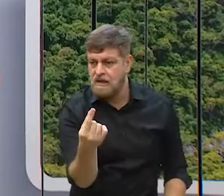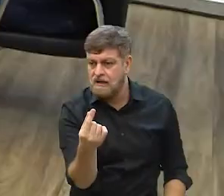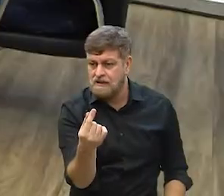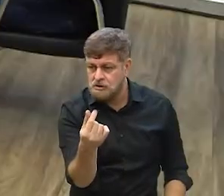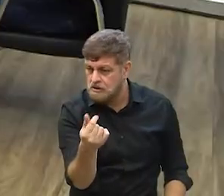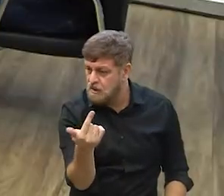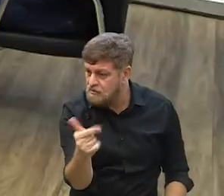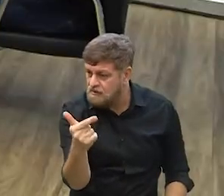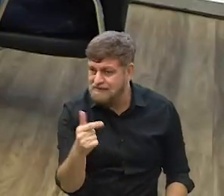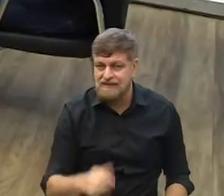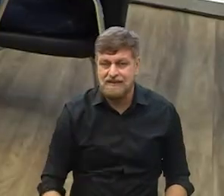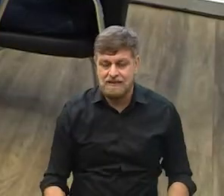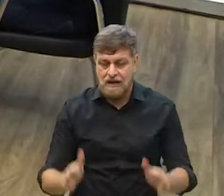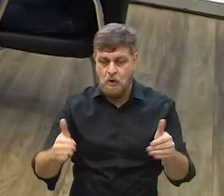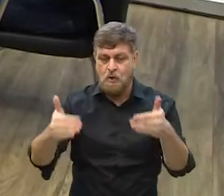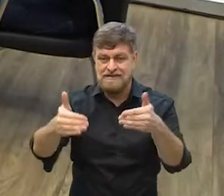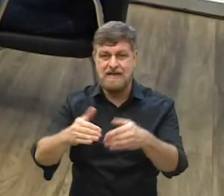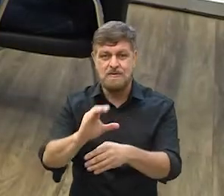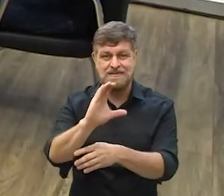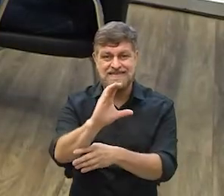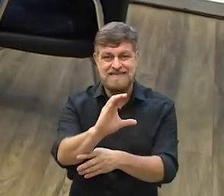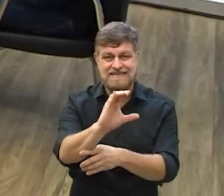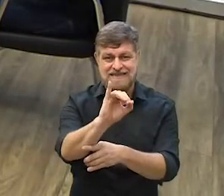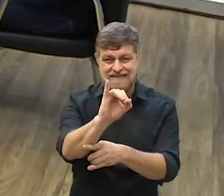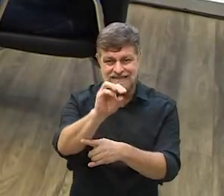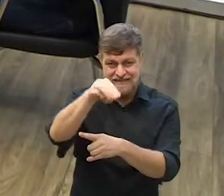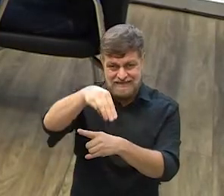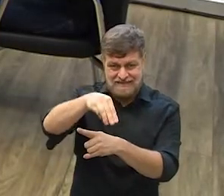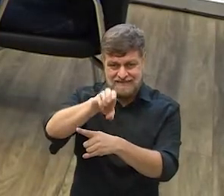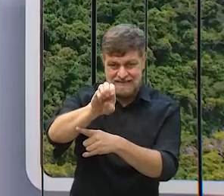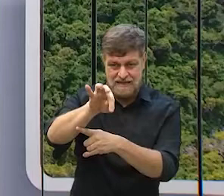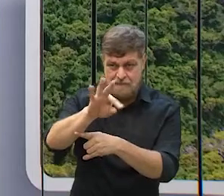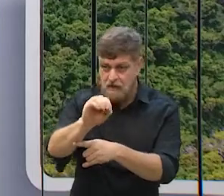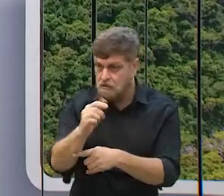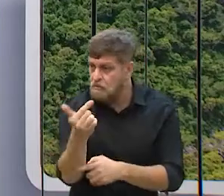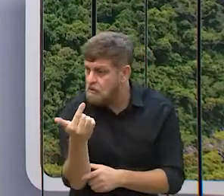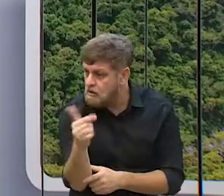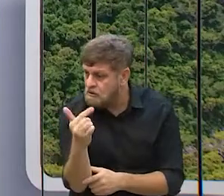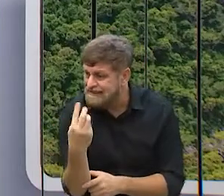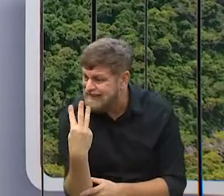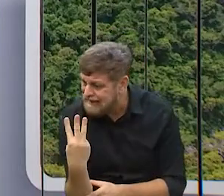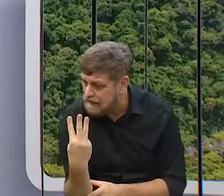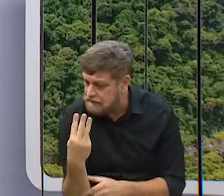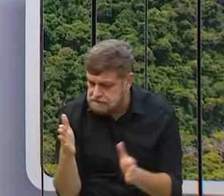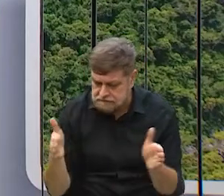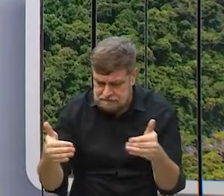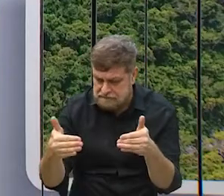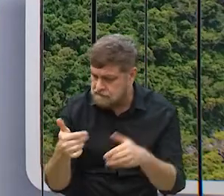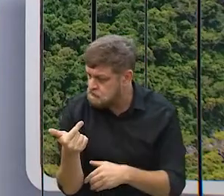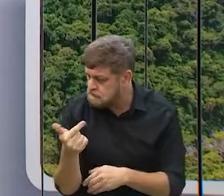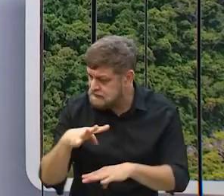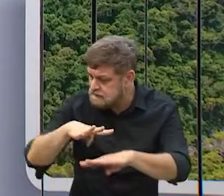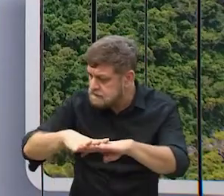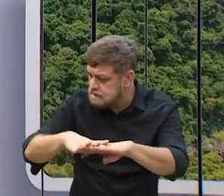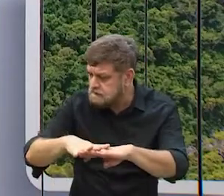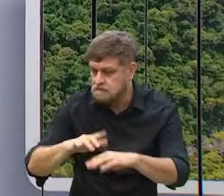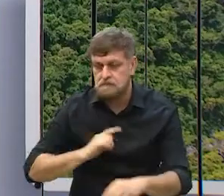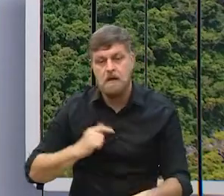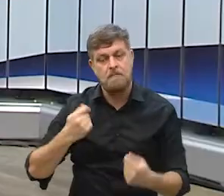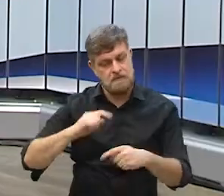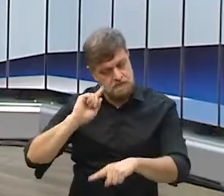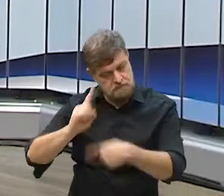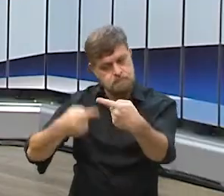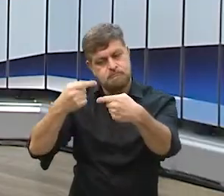aberração, não dá para entender, não dá para acreditar num troço desses, né? Então, é preciso a gente avançar e avançar